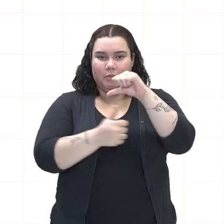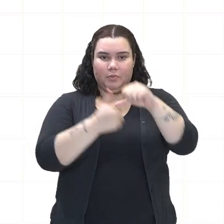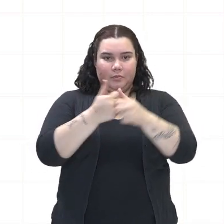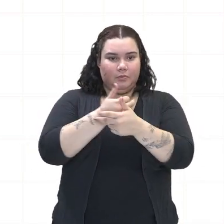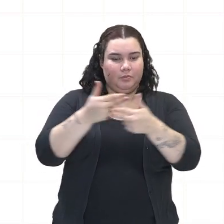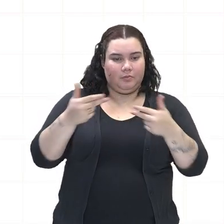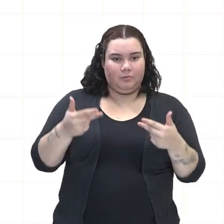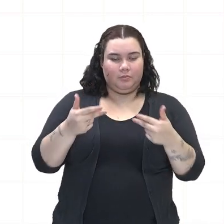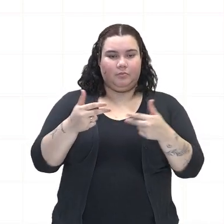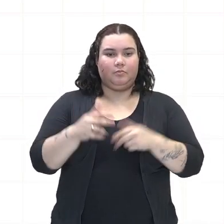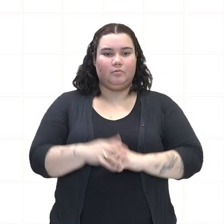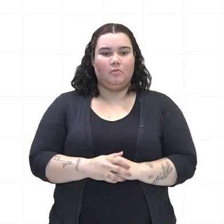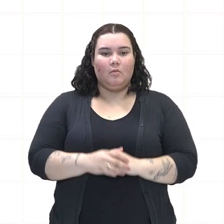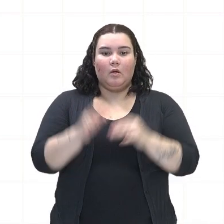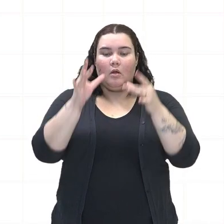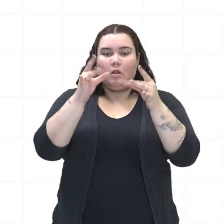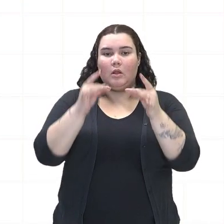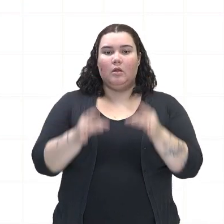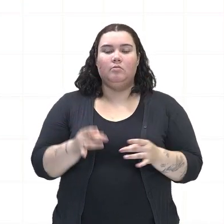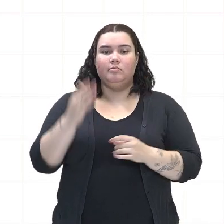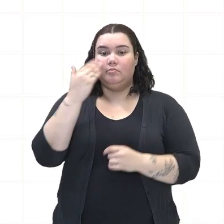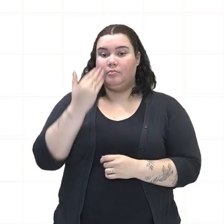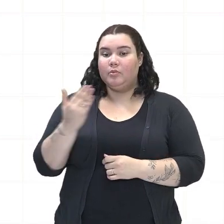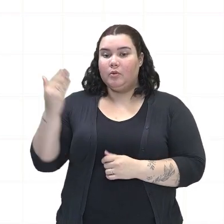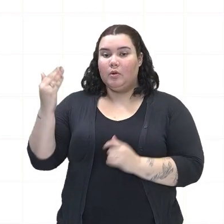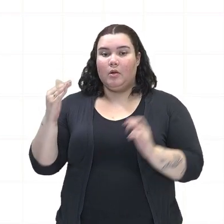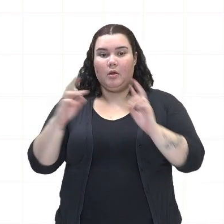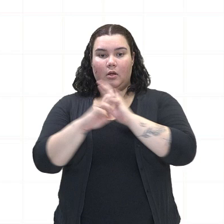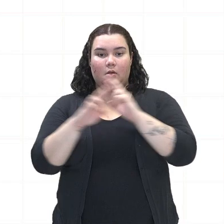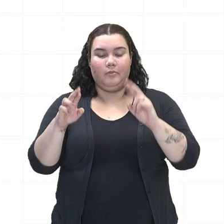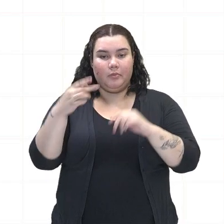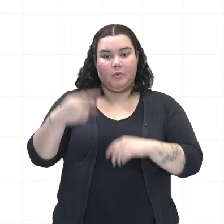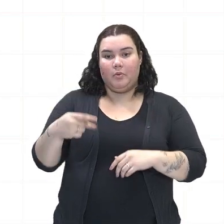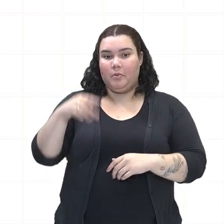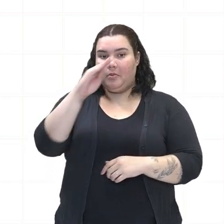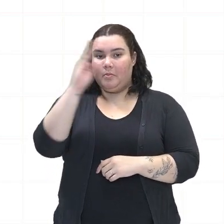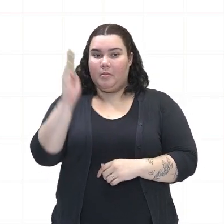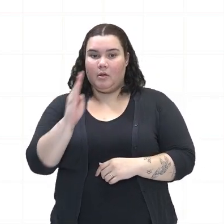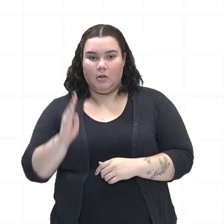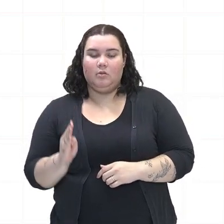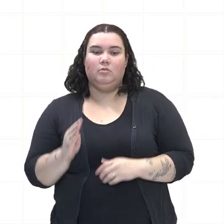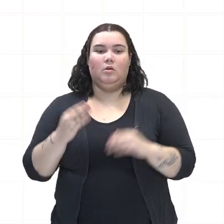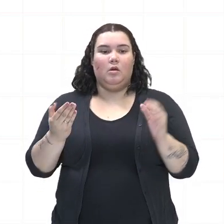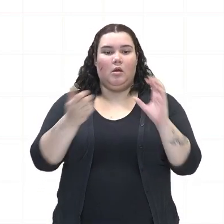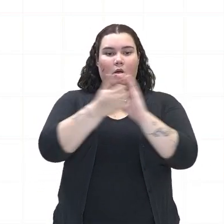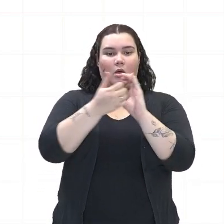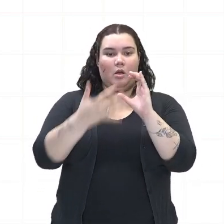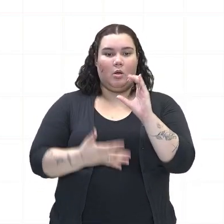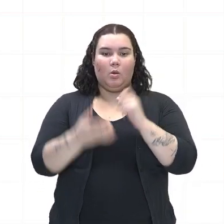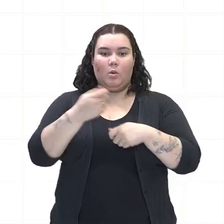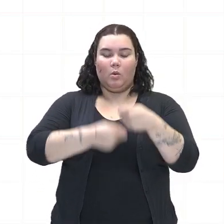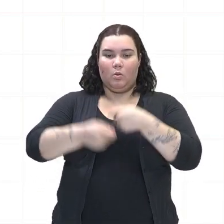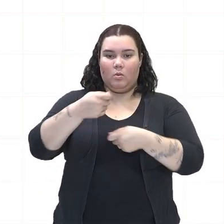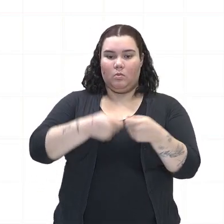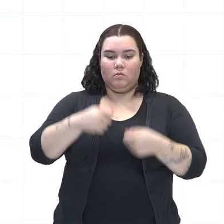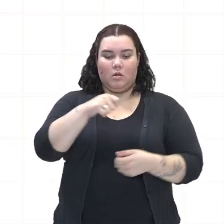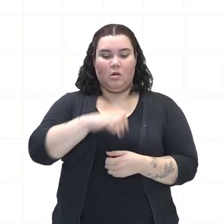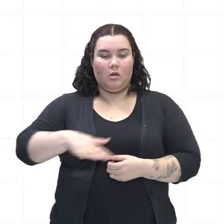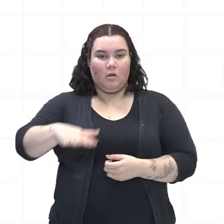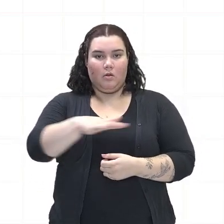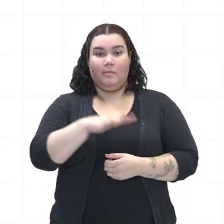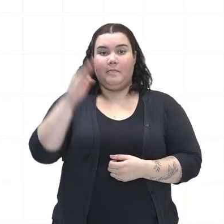está aparecendo aí no detalhamento, pessoal, a gente vai trazer coisas relacionadas ao Brasil, características econômicas do